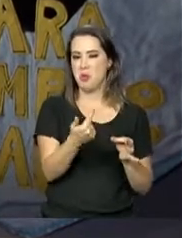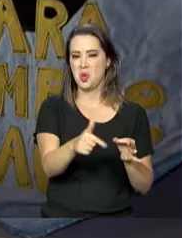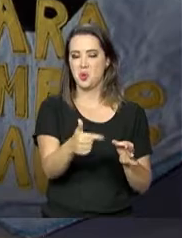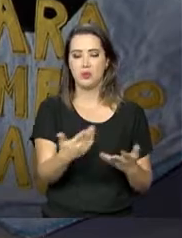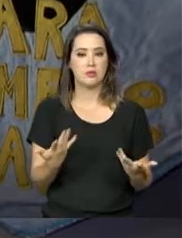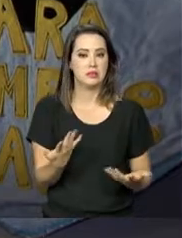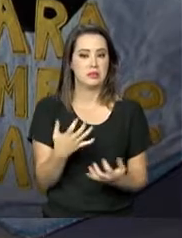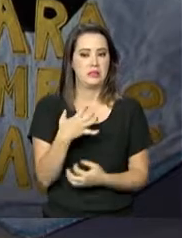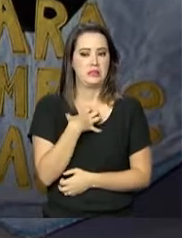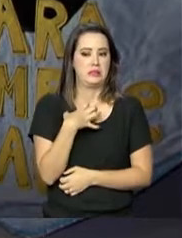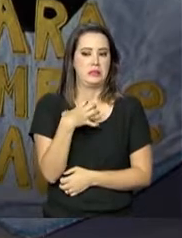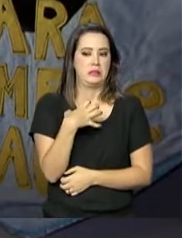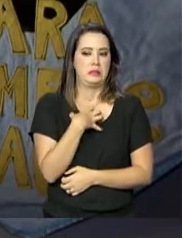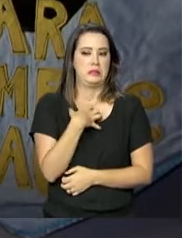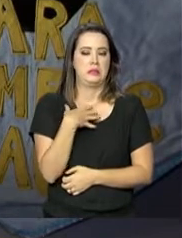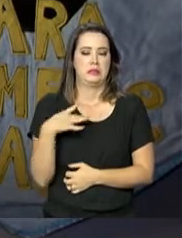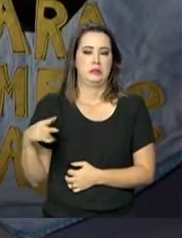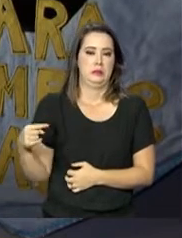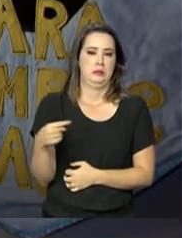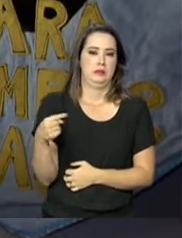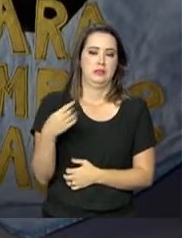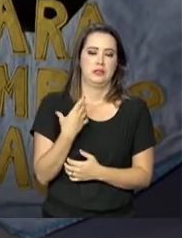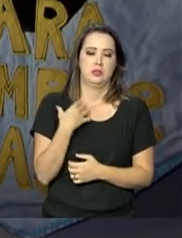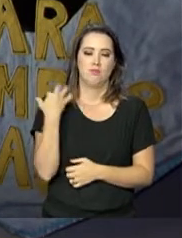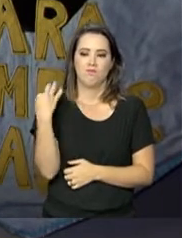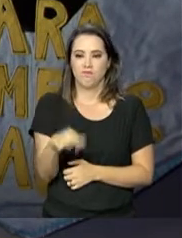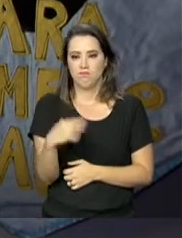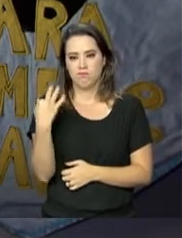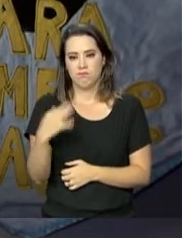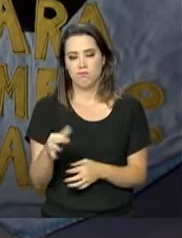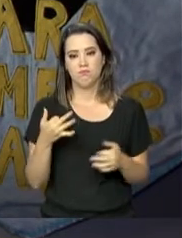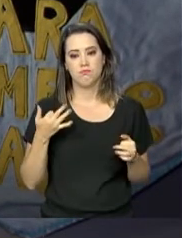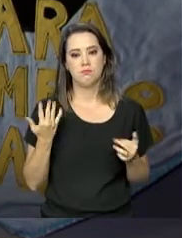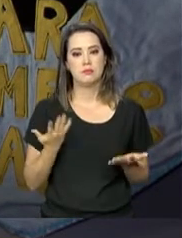tempera negativamente a dor ainda.